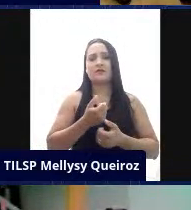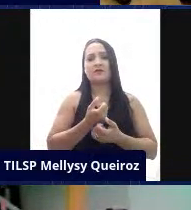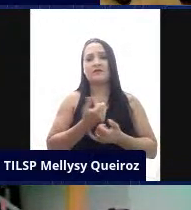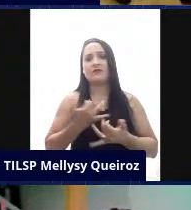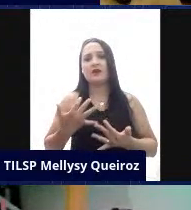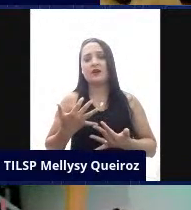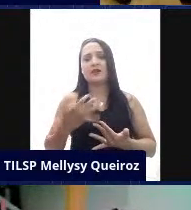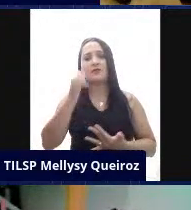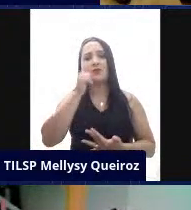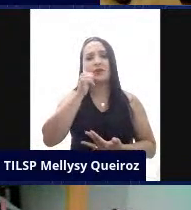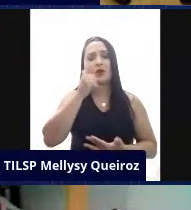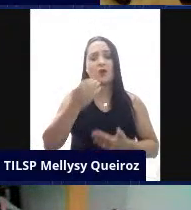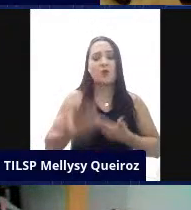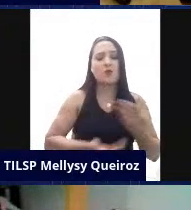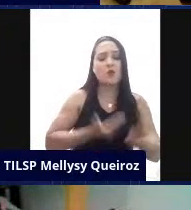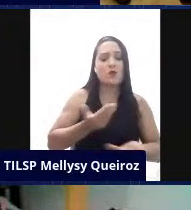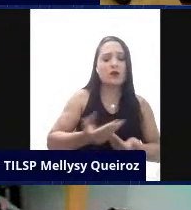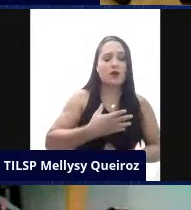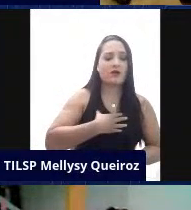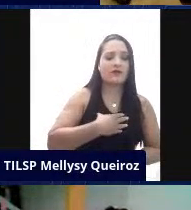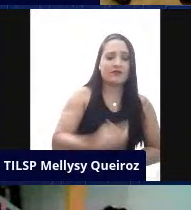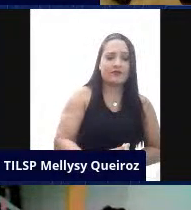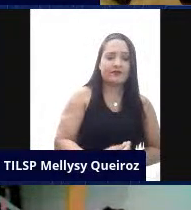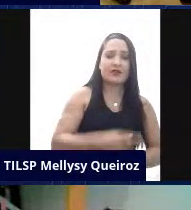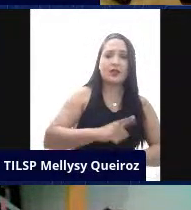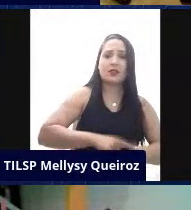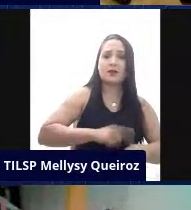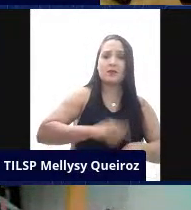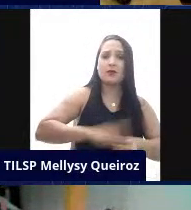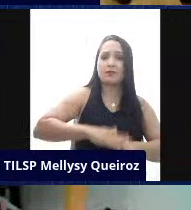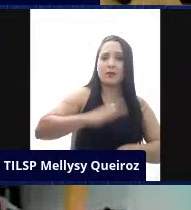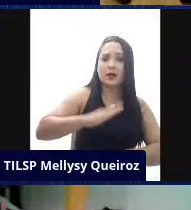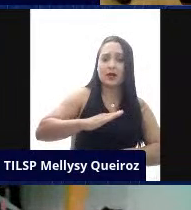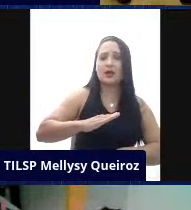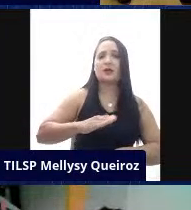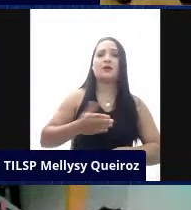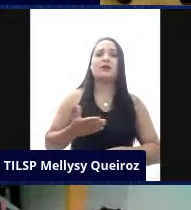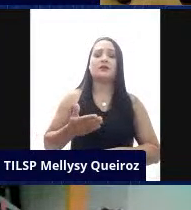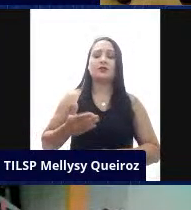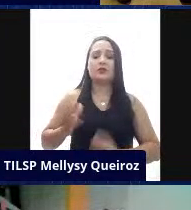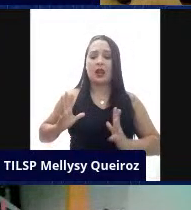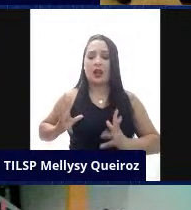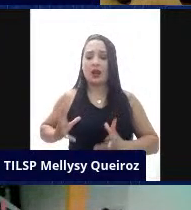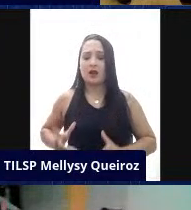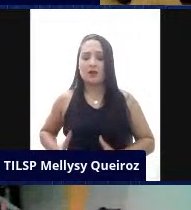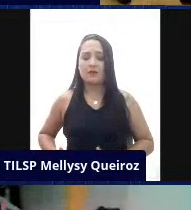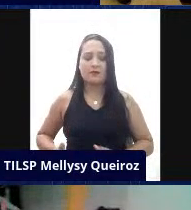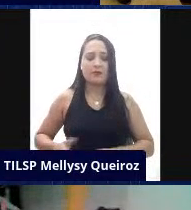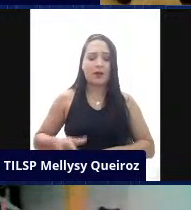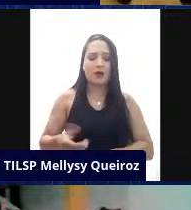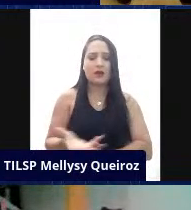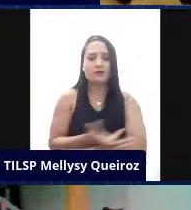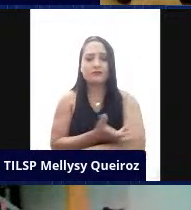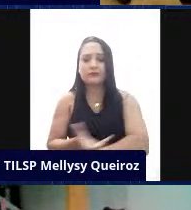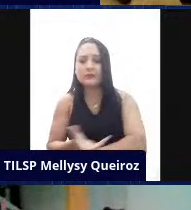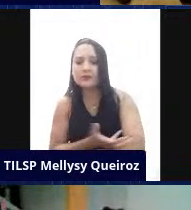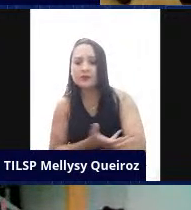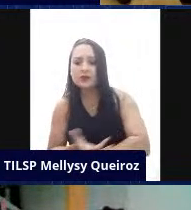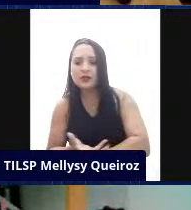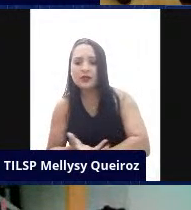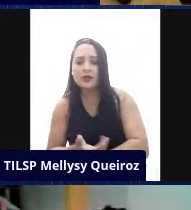ao cuidado dos filhos, dedicava mais tempo aos seus quintais, né, para produzir alimentação, para